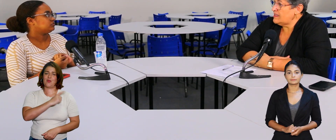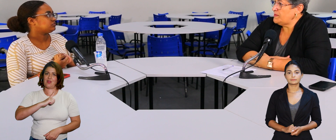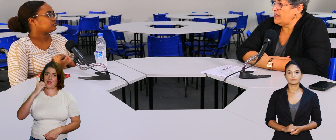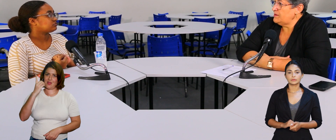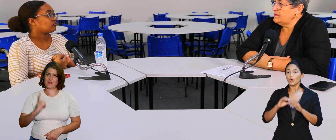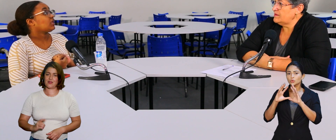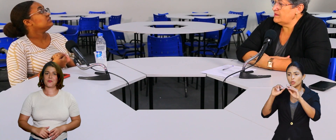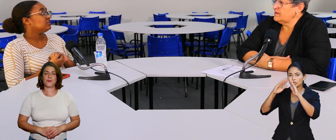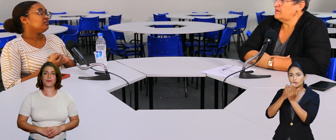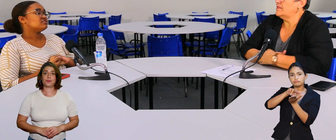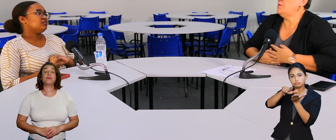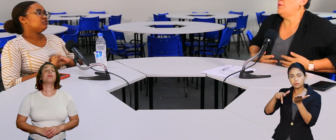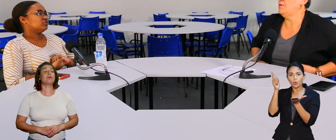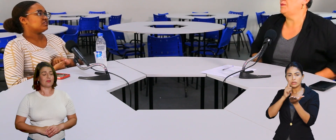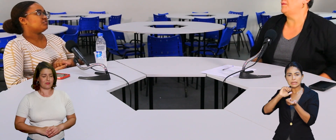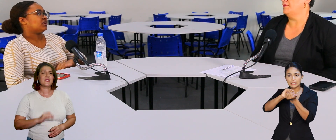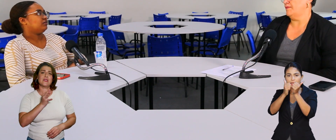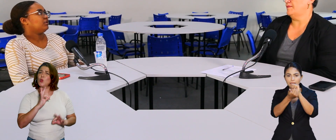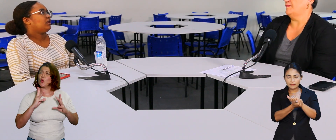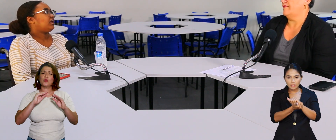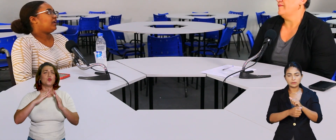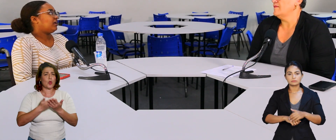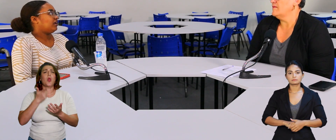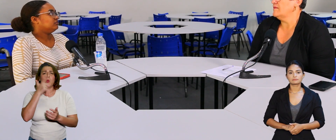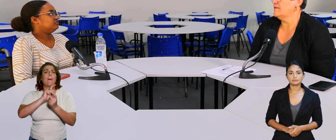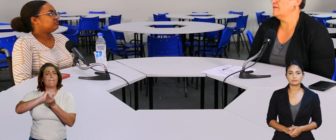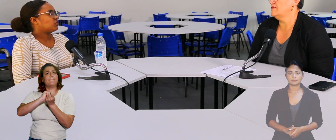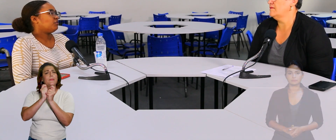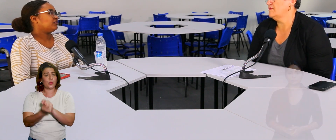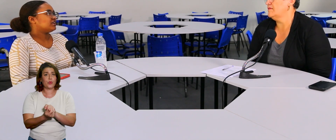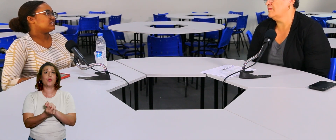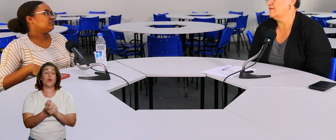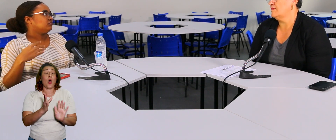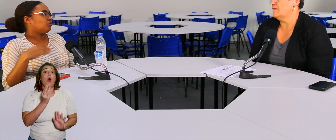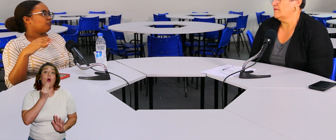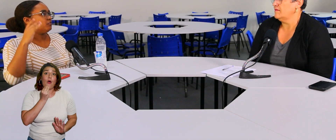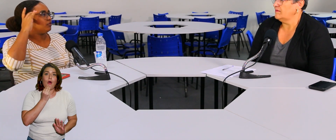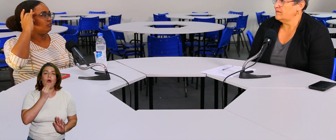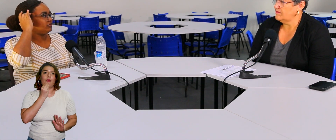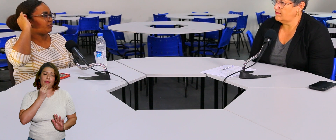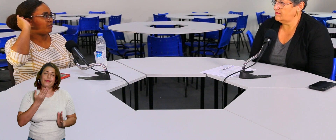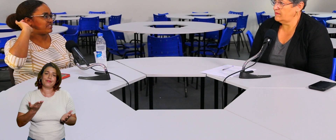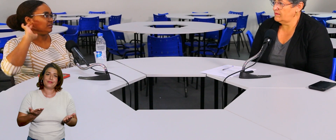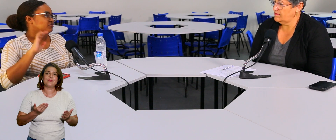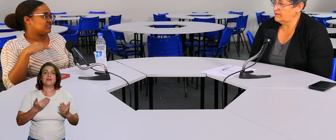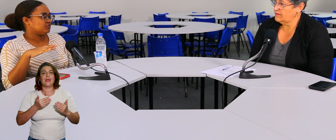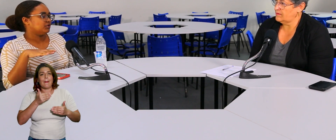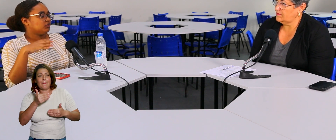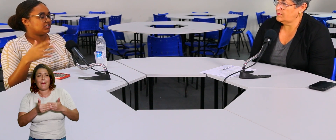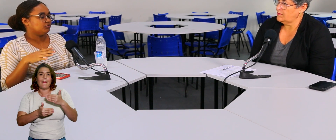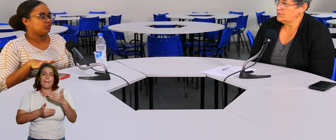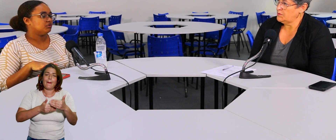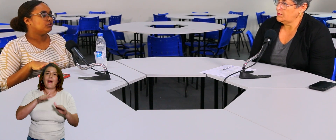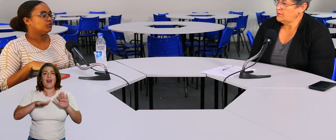E todas elas se adaptaram? Sim, todas se adaptaram. Óbvio que, assim, conforme o tempo ia passando, de vez